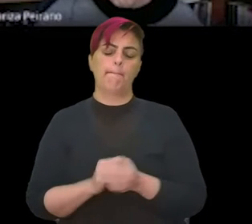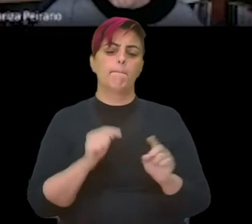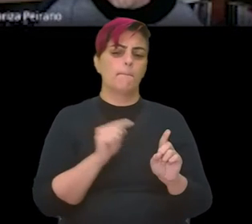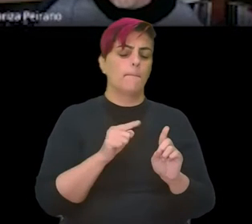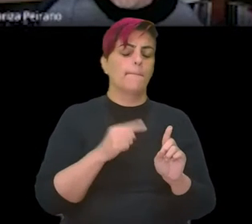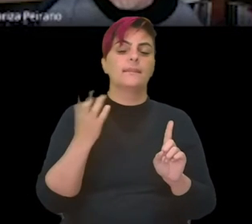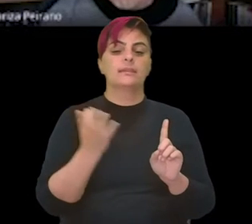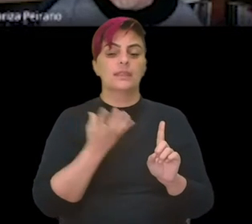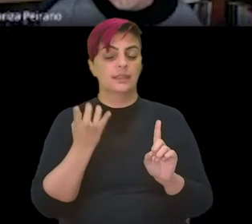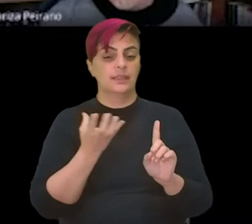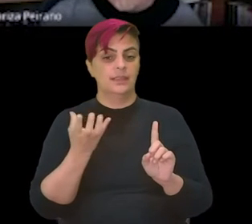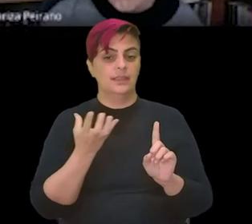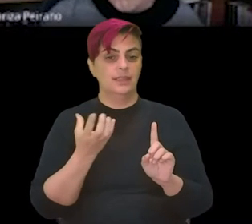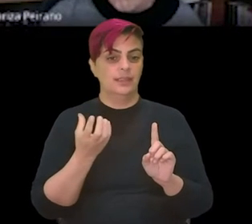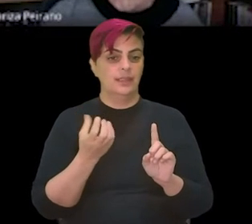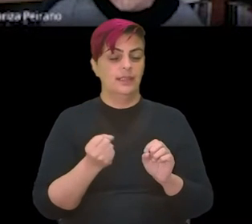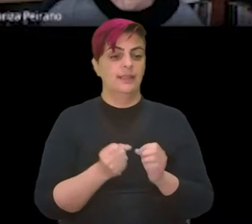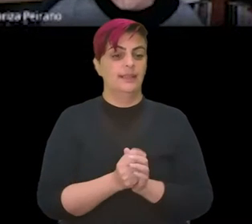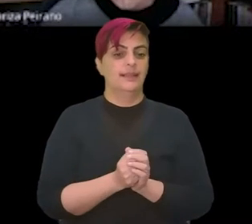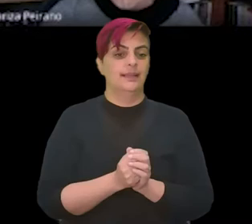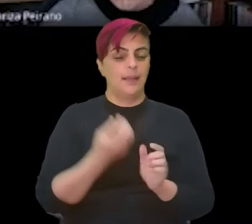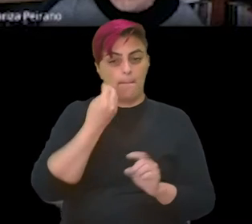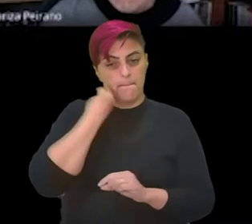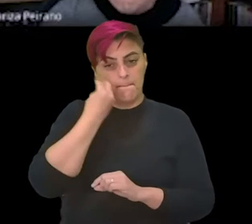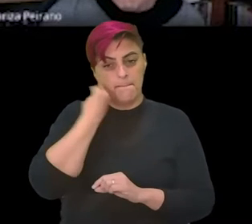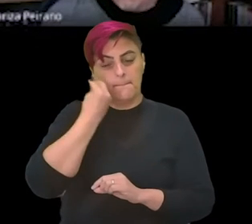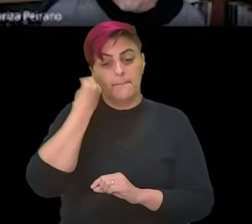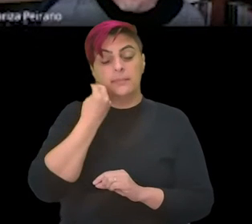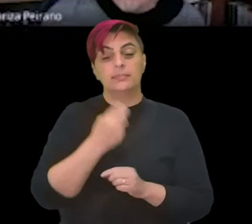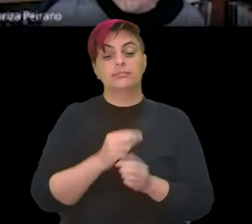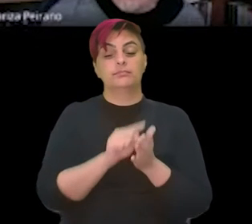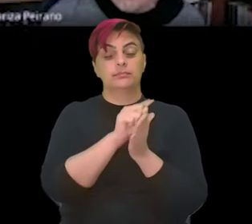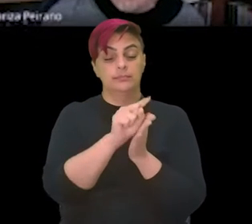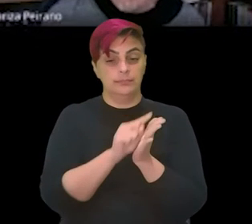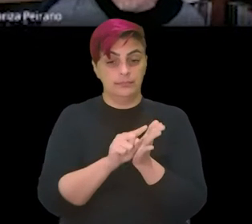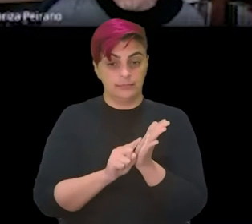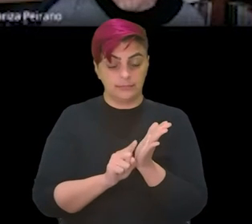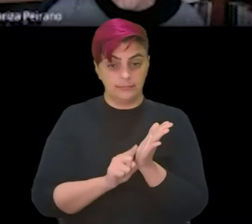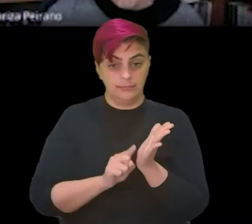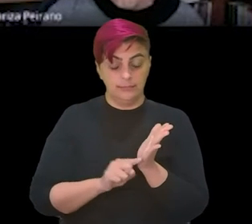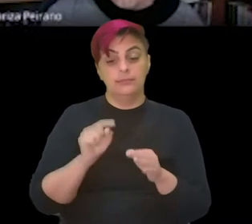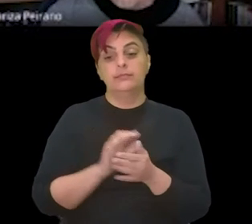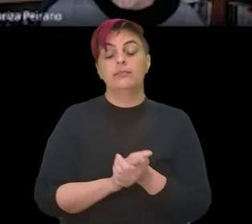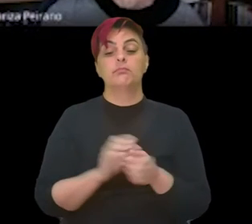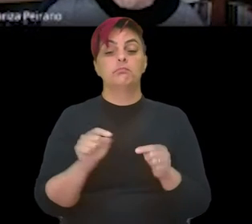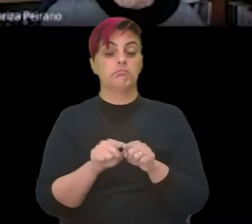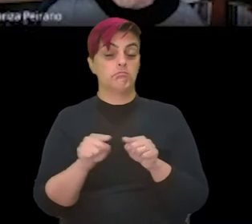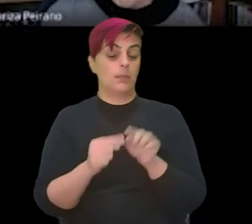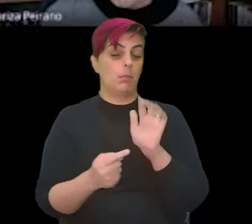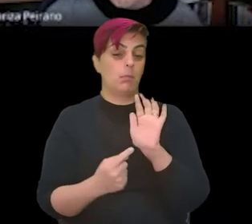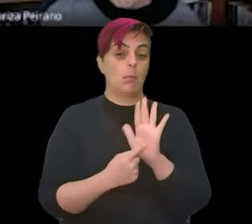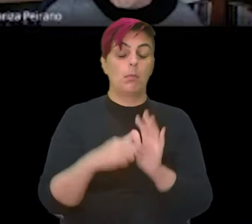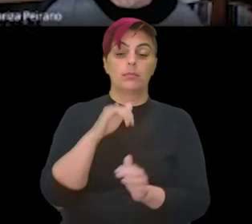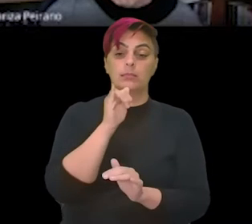vida, densidade, materialidade à experiência da pesquisa e, por seu exemplo, servir de modelo